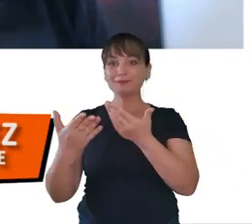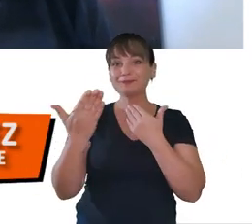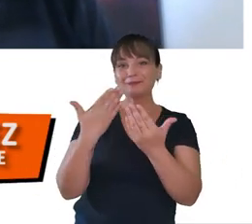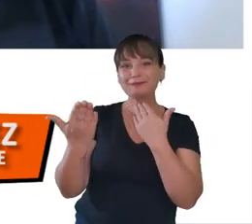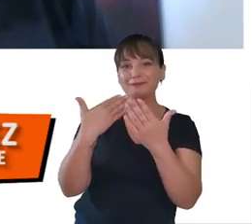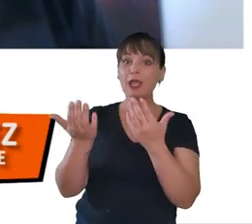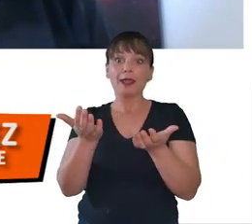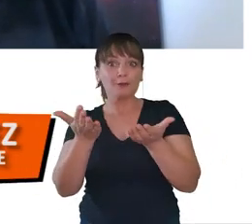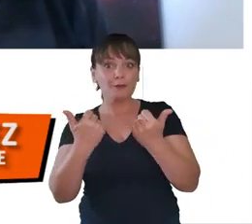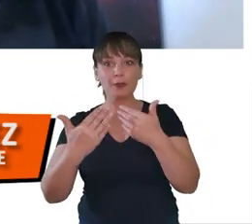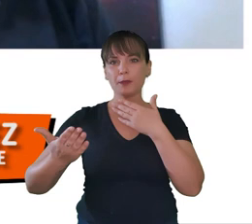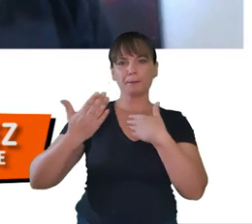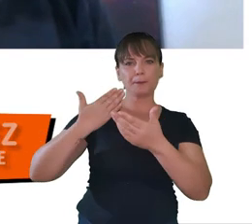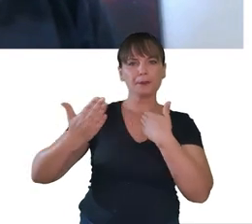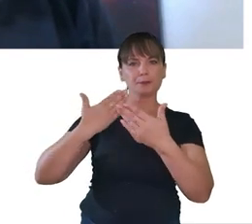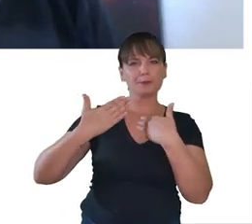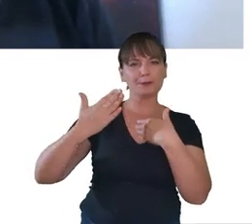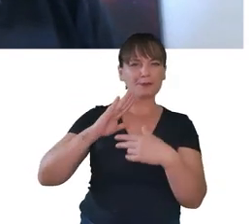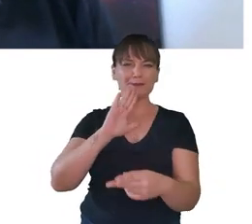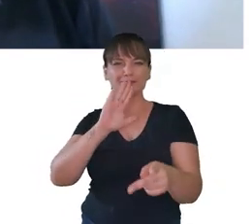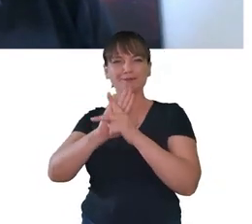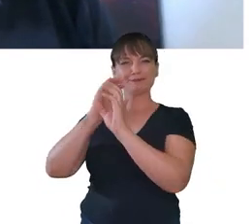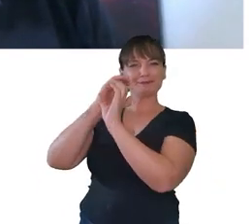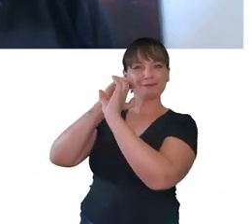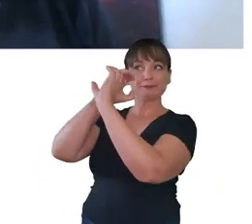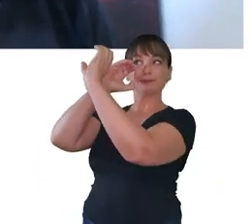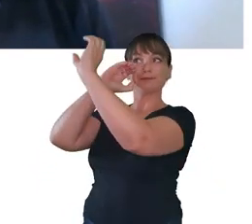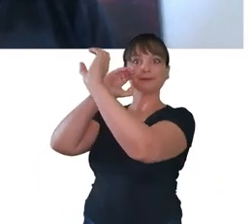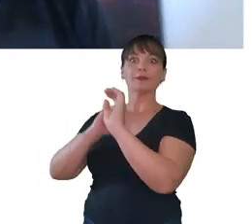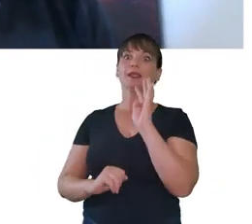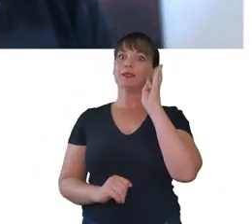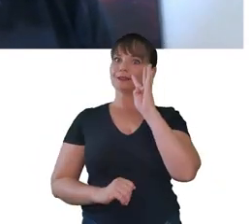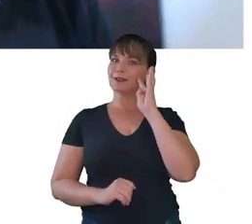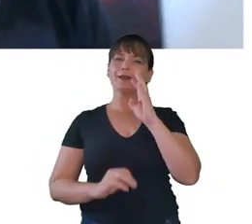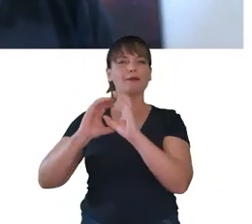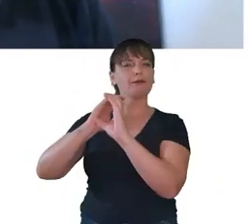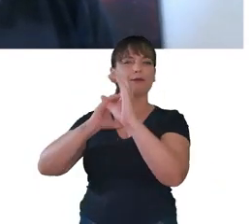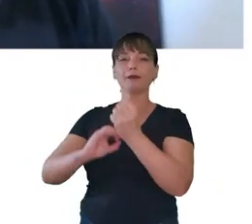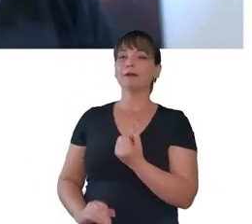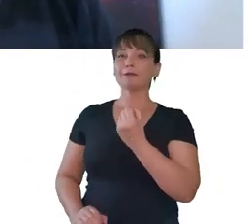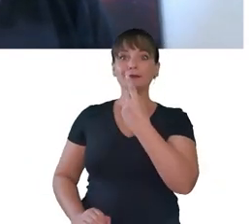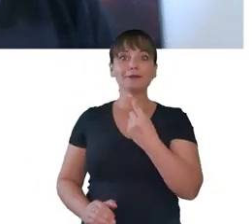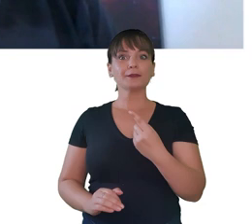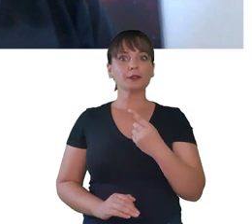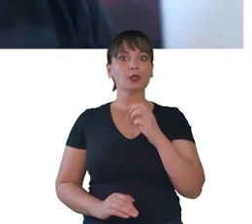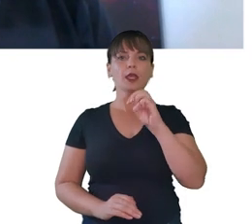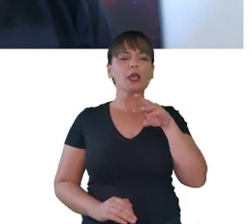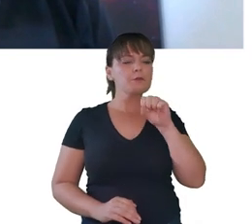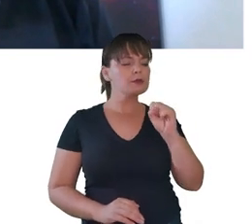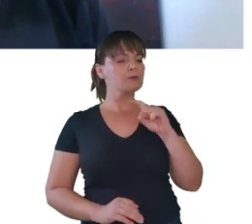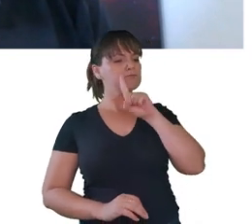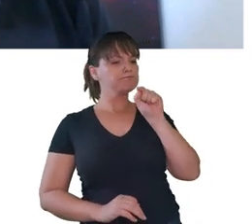com vocês e vamos sim bater um papo literalmente astronômico, né? Muito legal, astronomia encantadora de